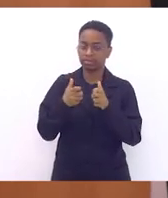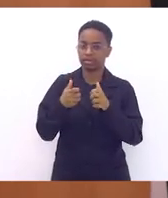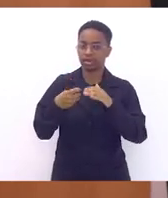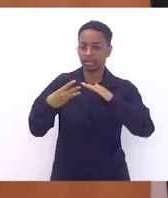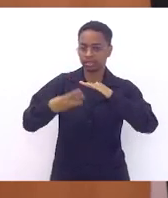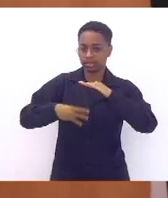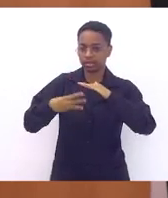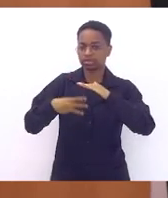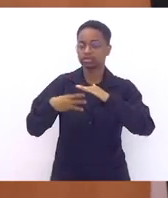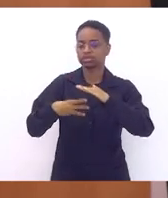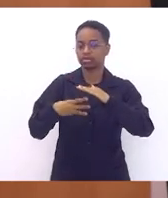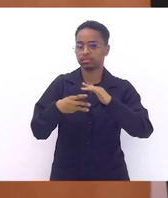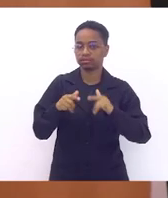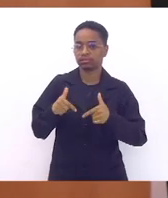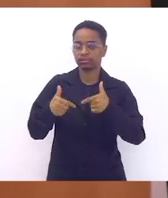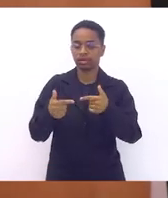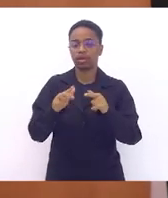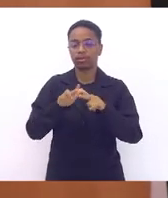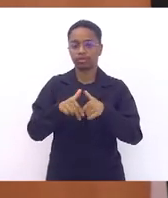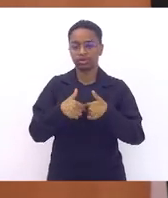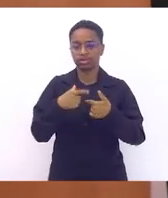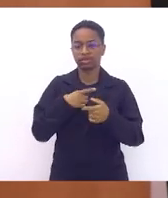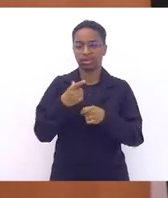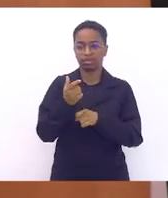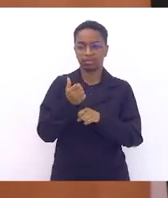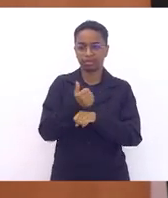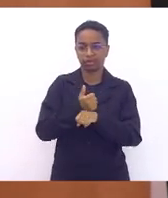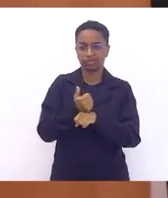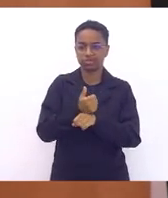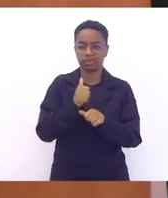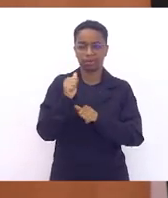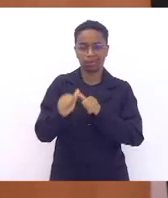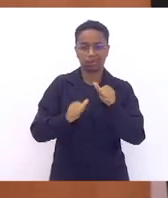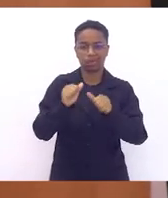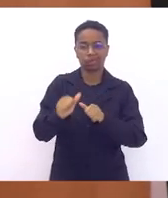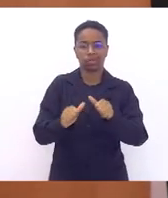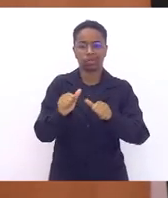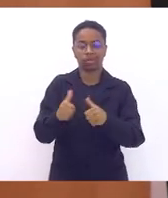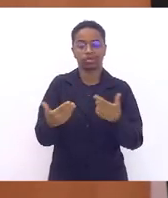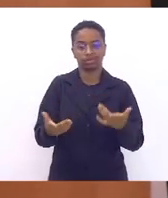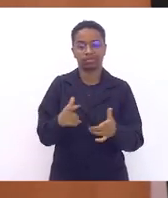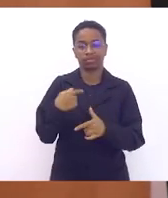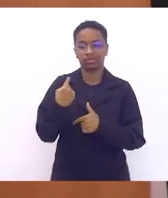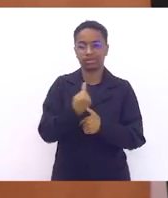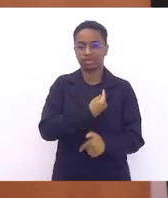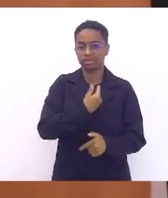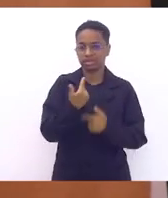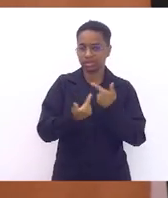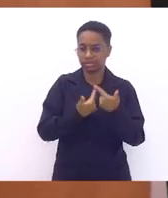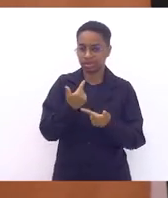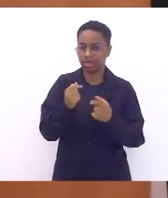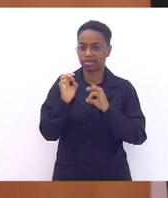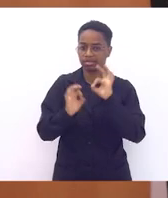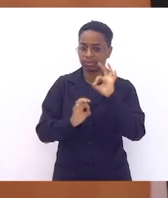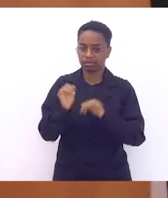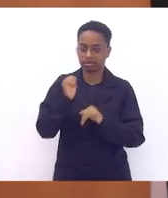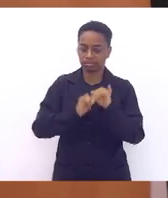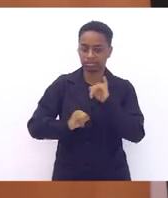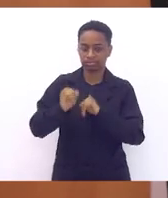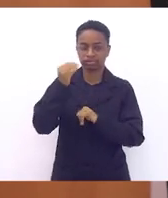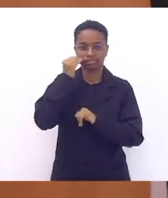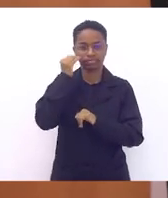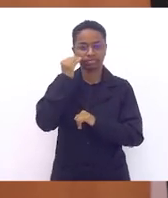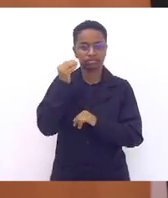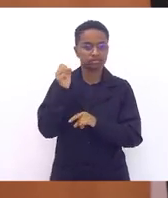E, com isso, a gente tem uma rotatividade de profissional muito grande. Então, a gente trabalhar e preparar laboratórios para assumir